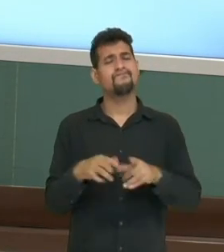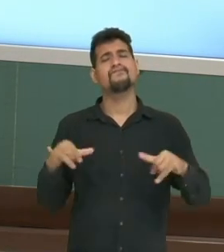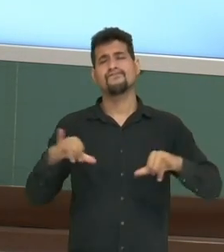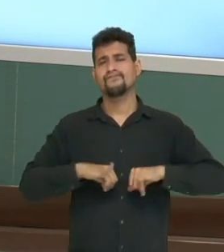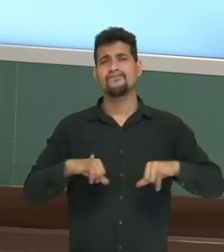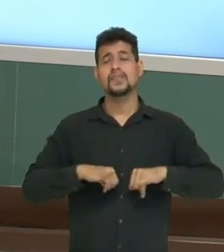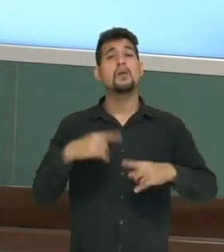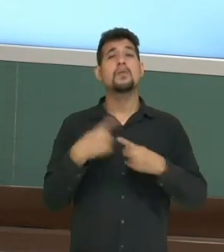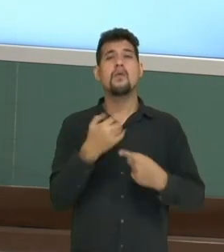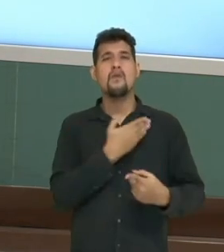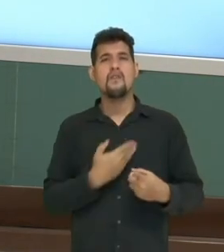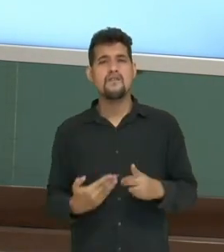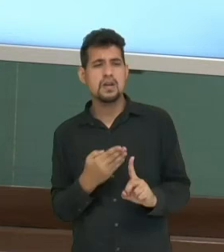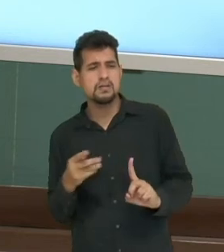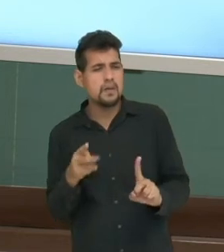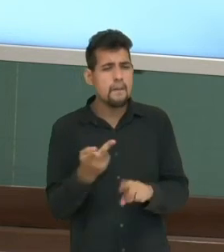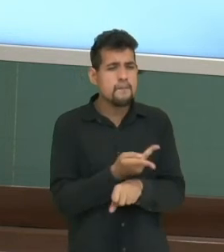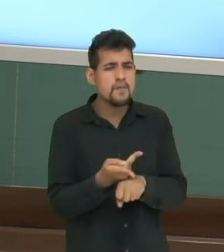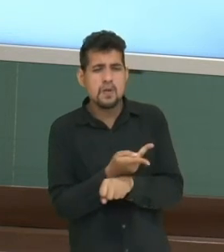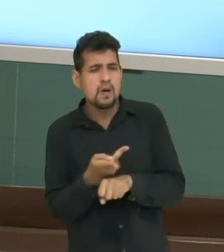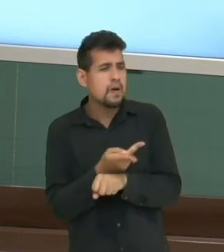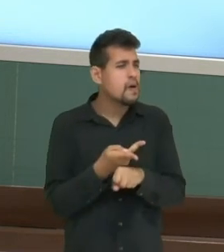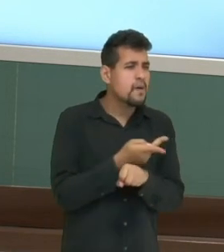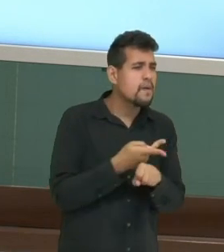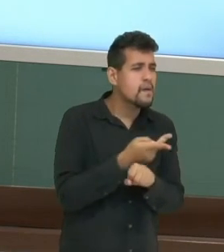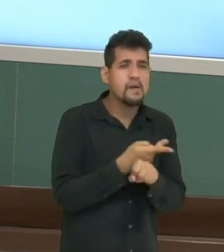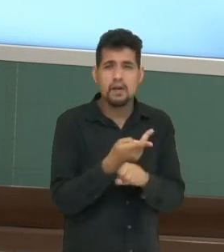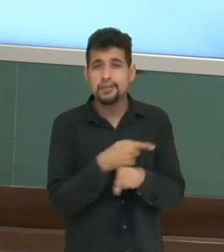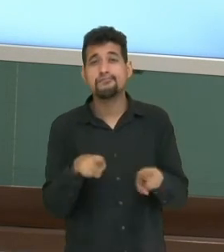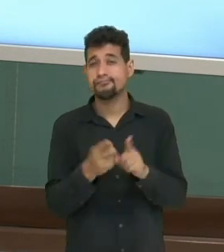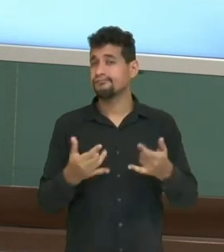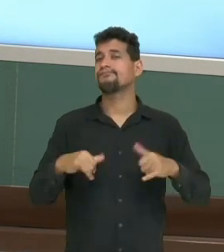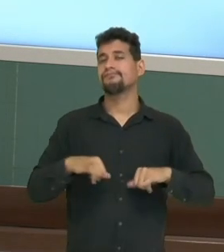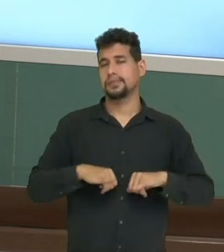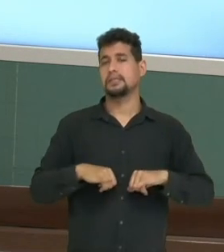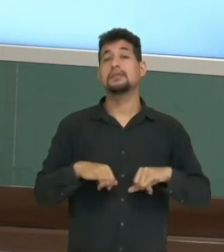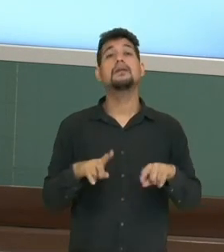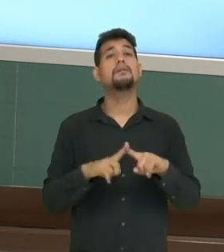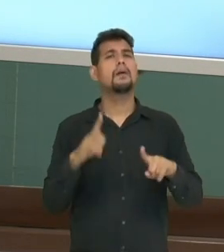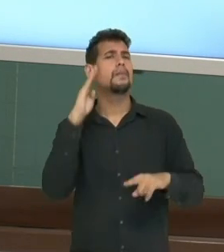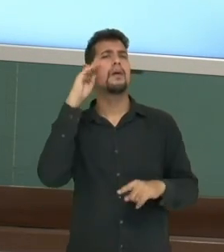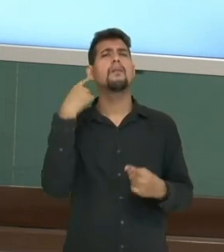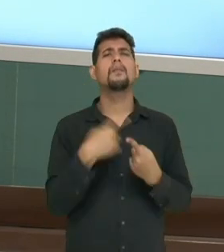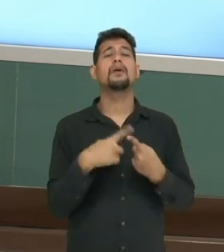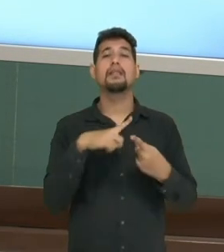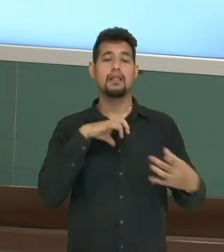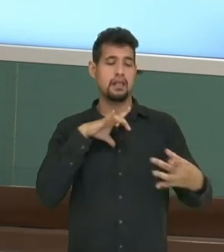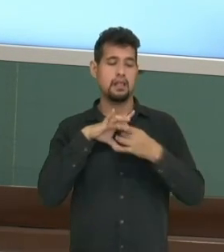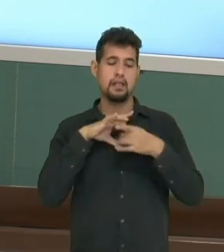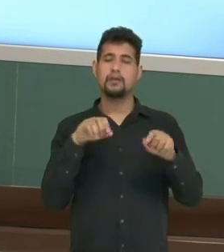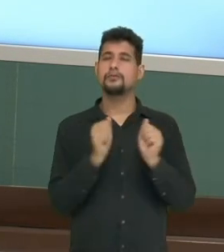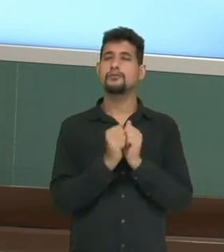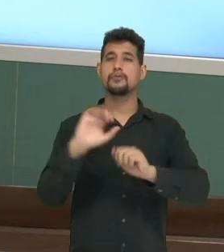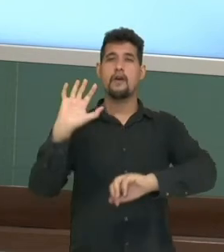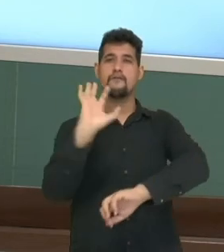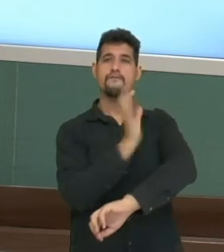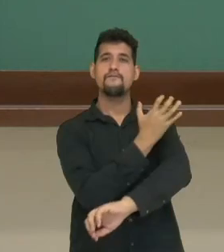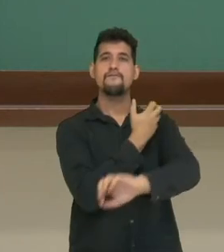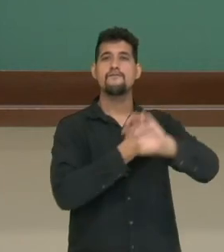perseguidos. Então, o movimento indígena, a comunidade indígena também sofreu, principalmente por estar ligado à